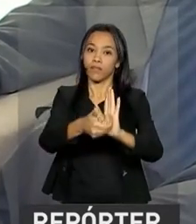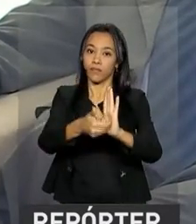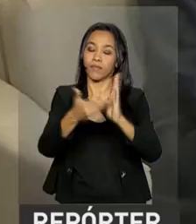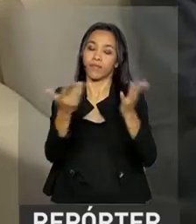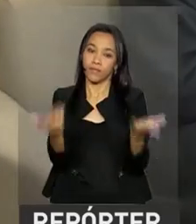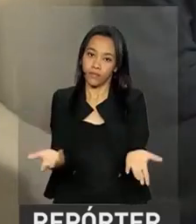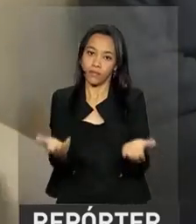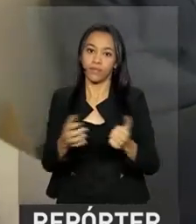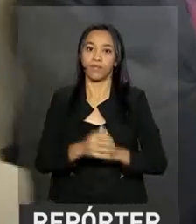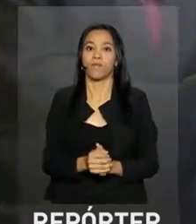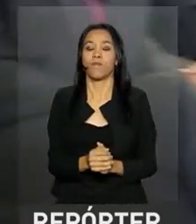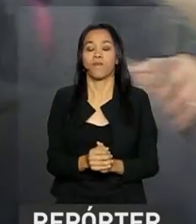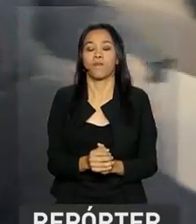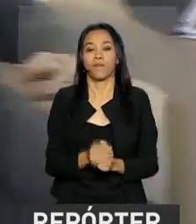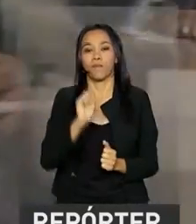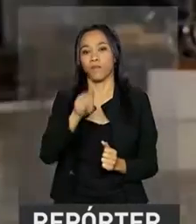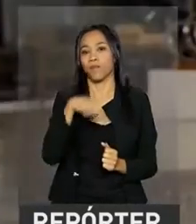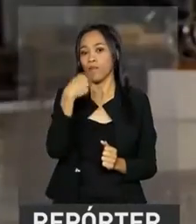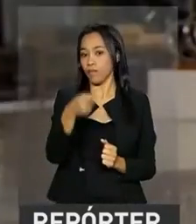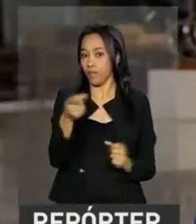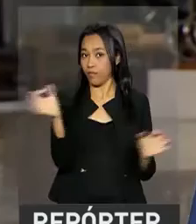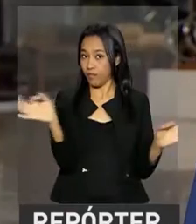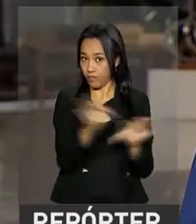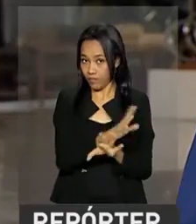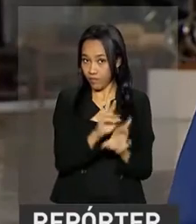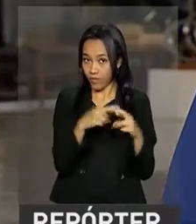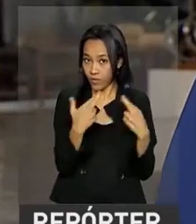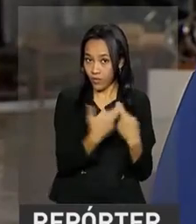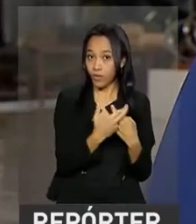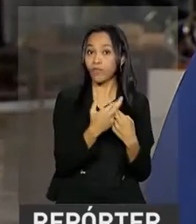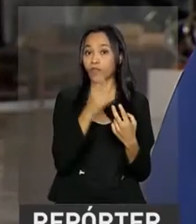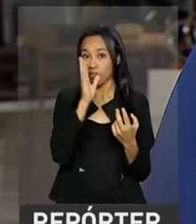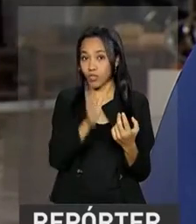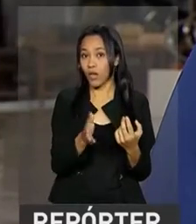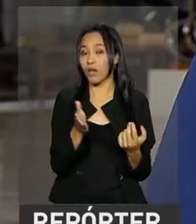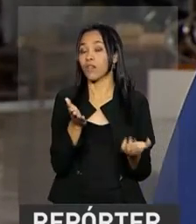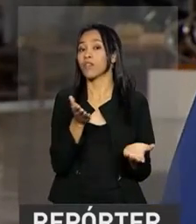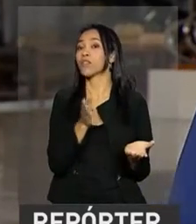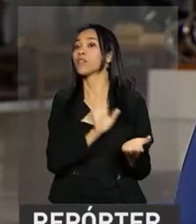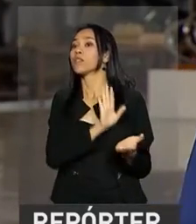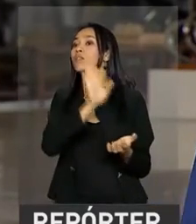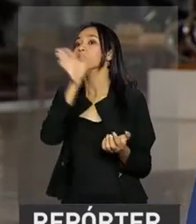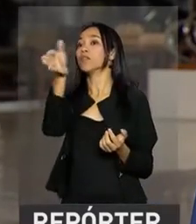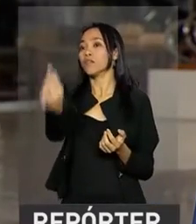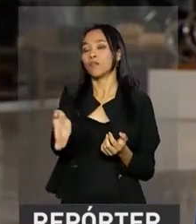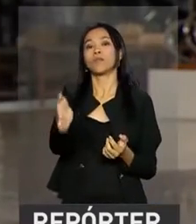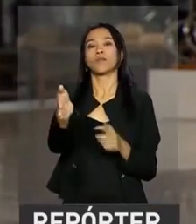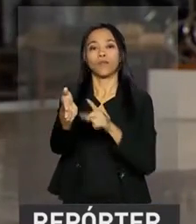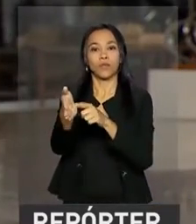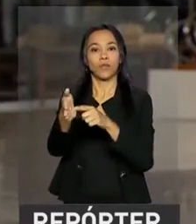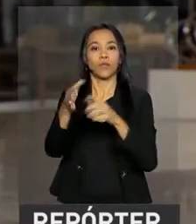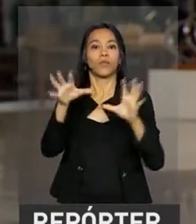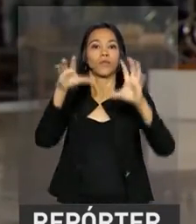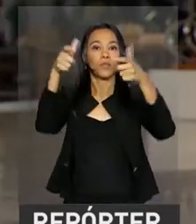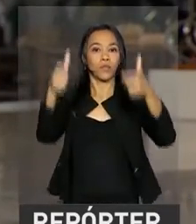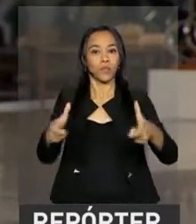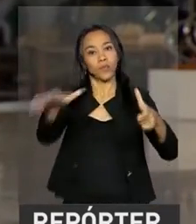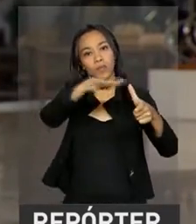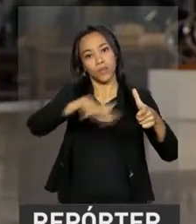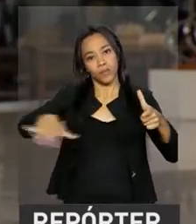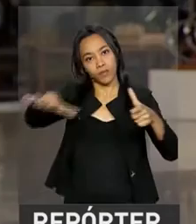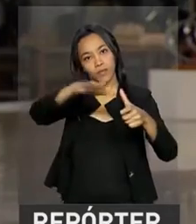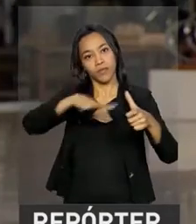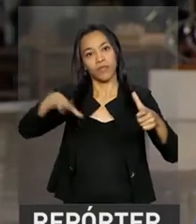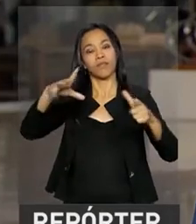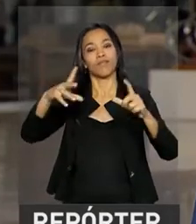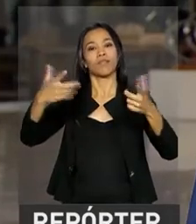e depois dessa reunião, é claro, Michel Temer já deve estar chegando lá no Centro Cultural Banco do Brasil, onde participa